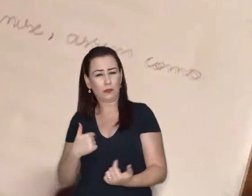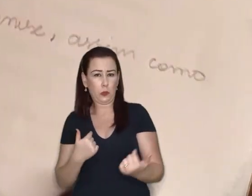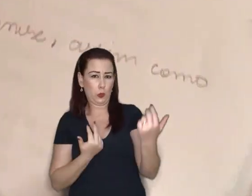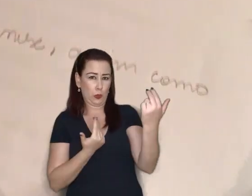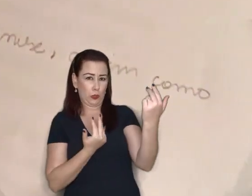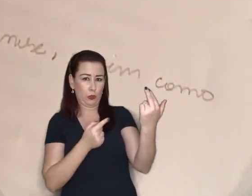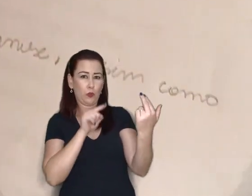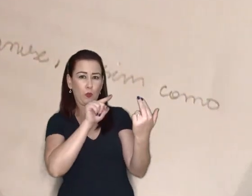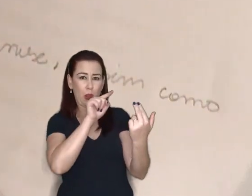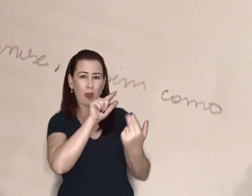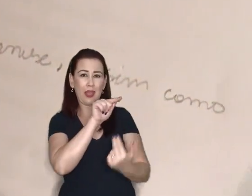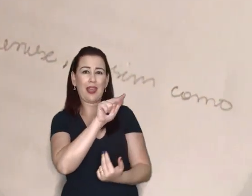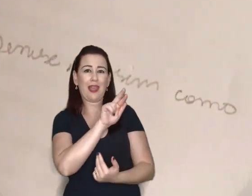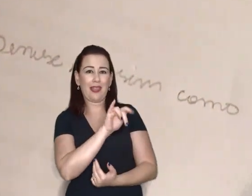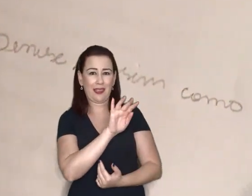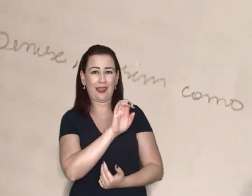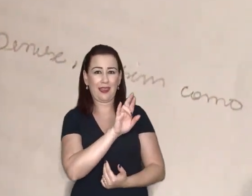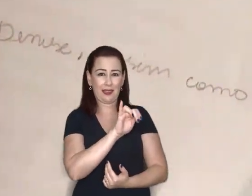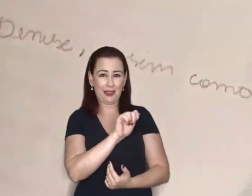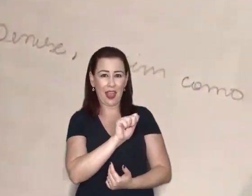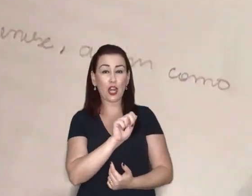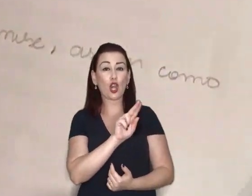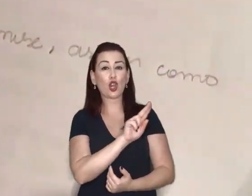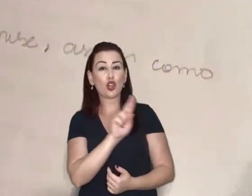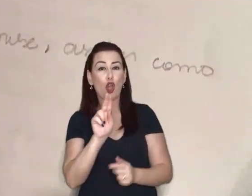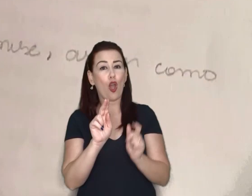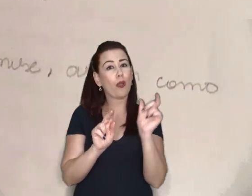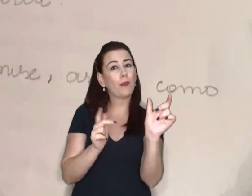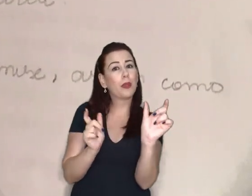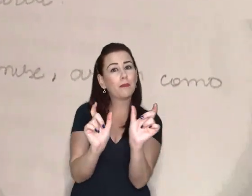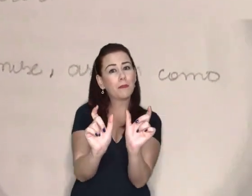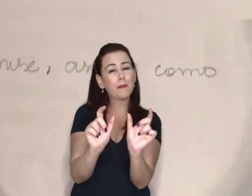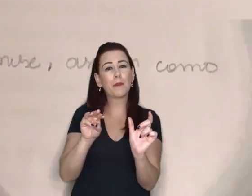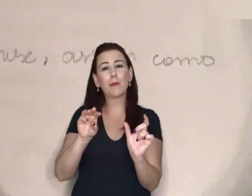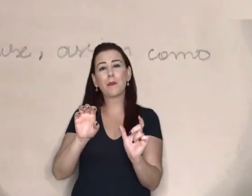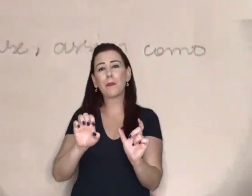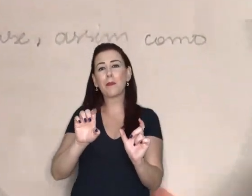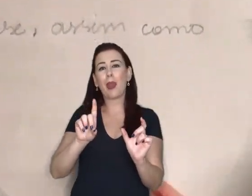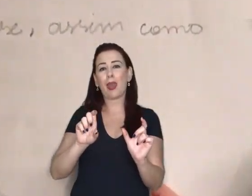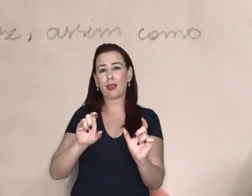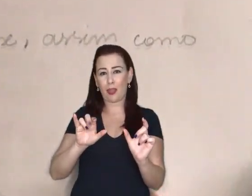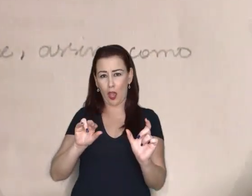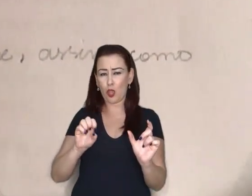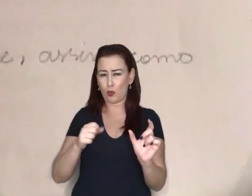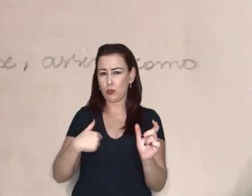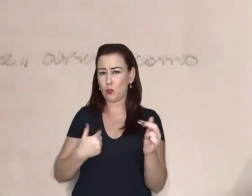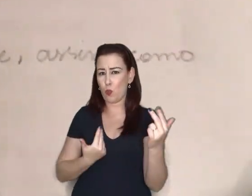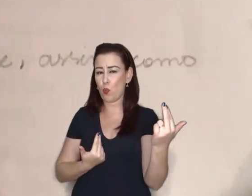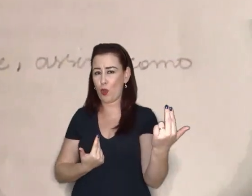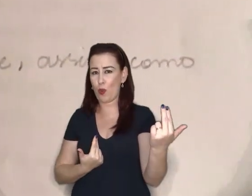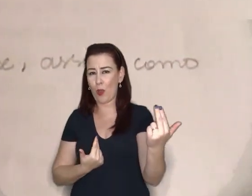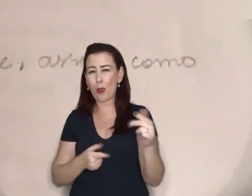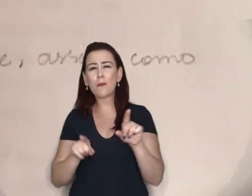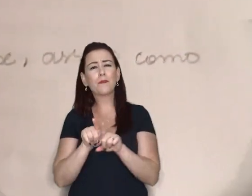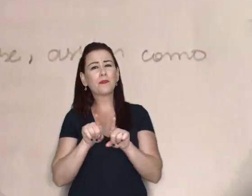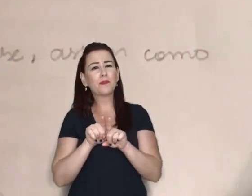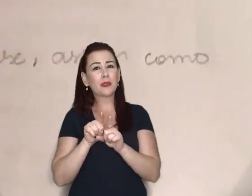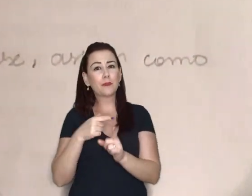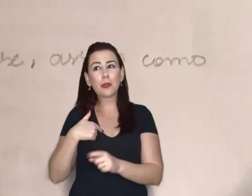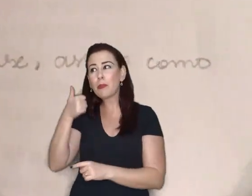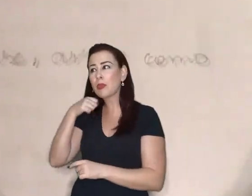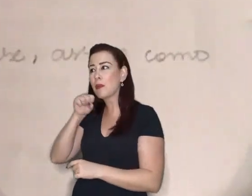você, carrego o sobrenome Medeiros. Assim como você, nasci de uma